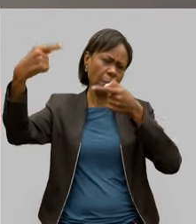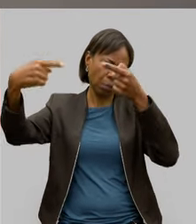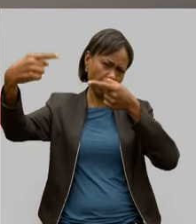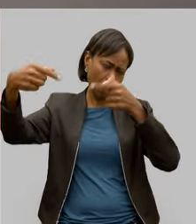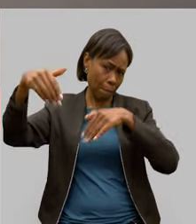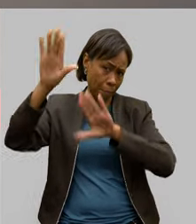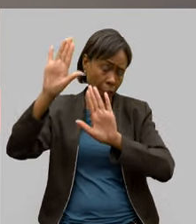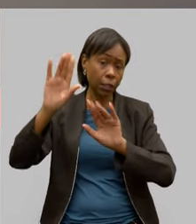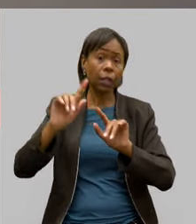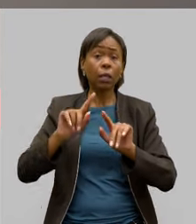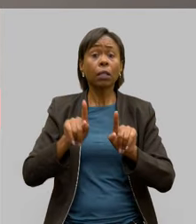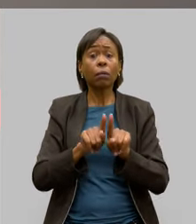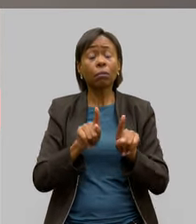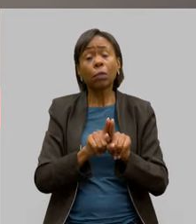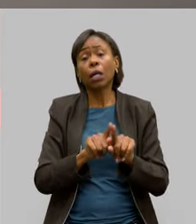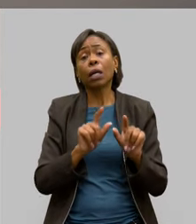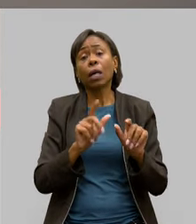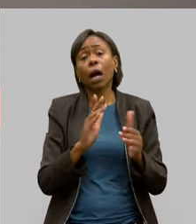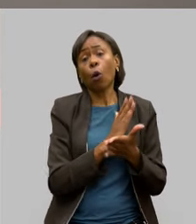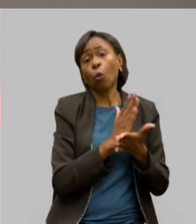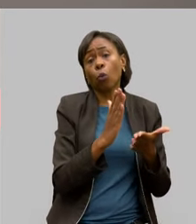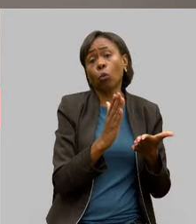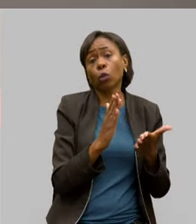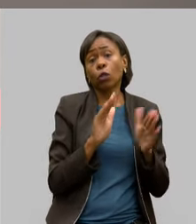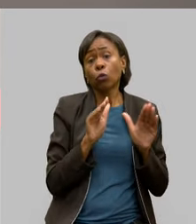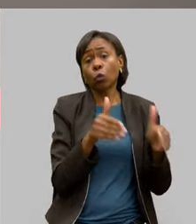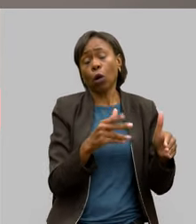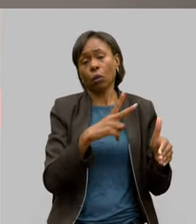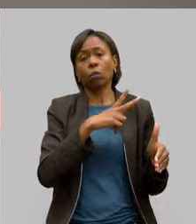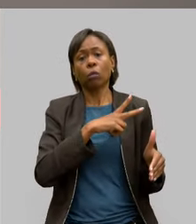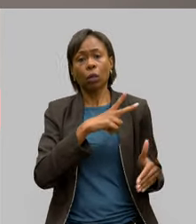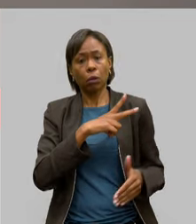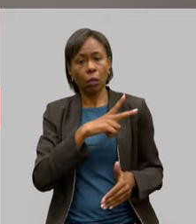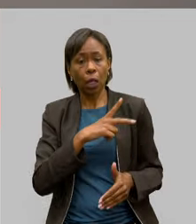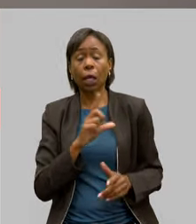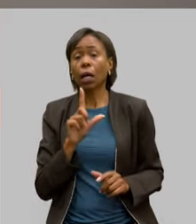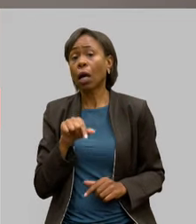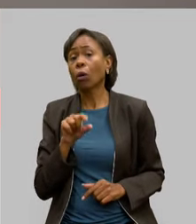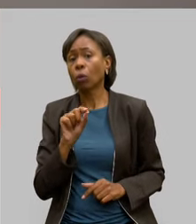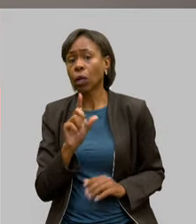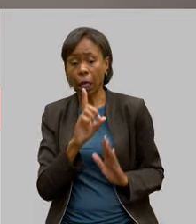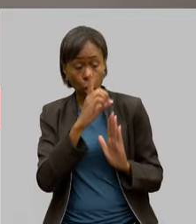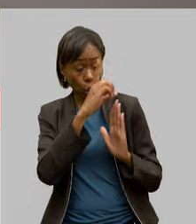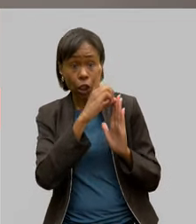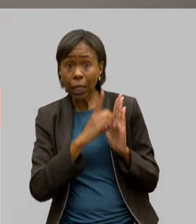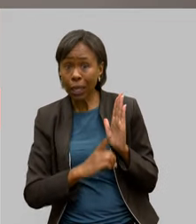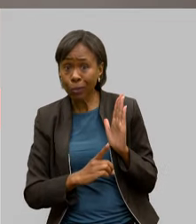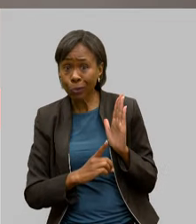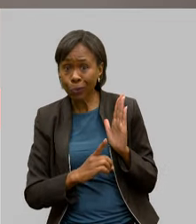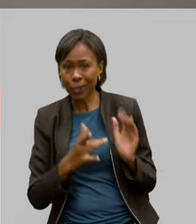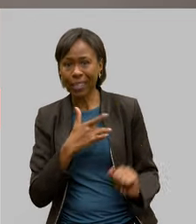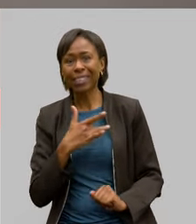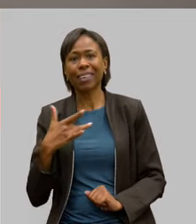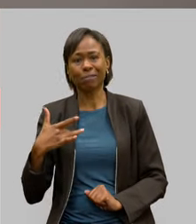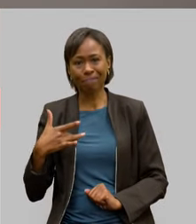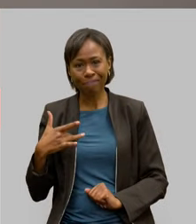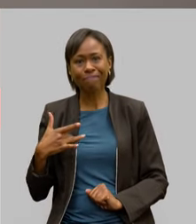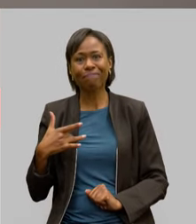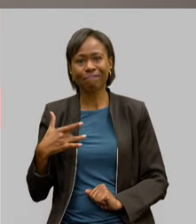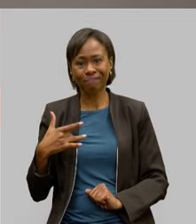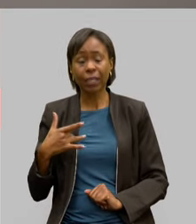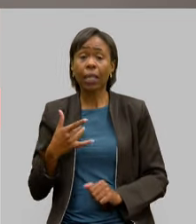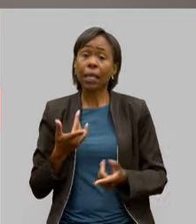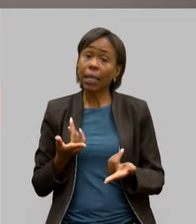aplicaria em situações individuais que é a ponderação entre o direito fundamental à saúde nesse caso e a